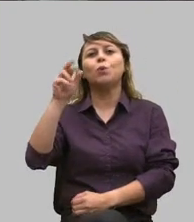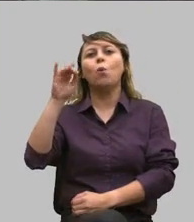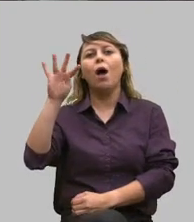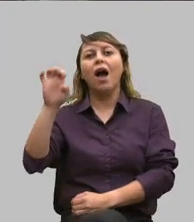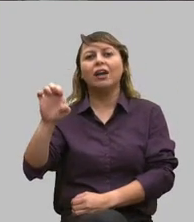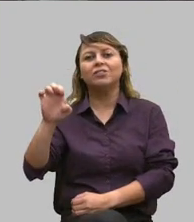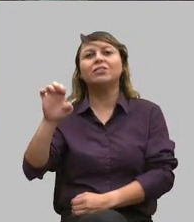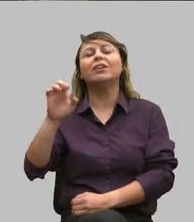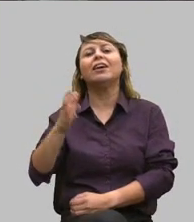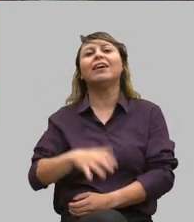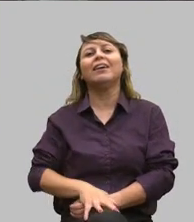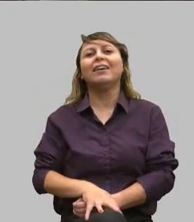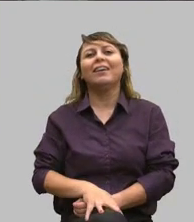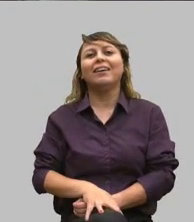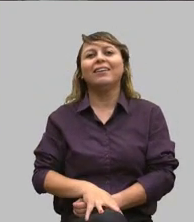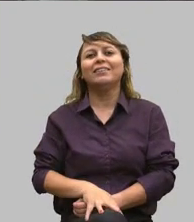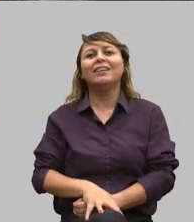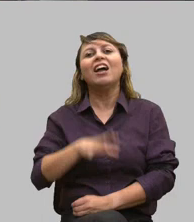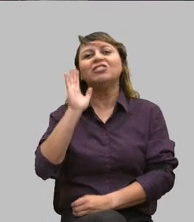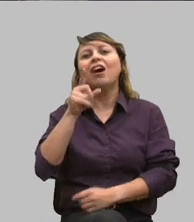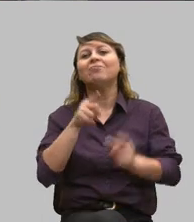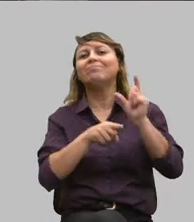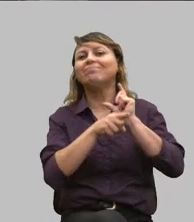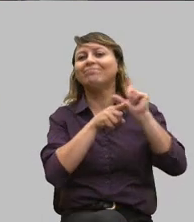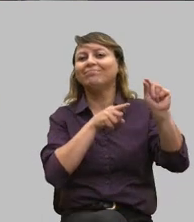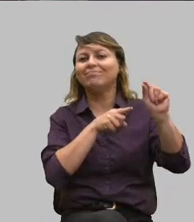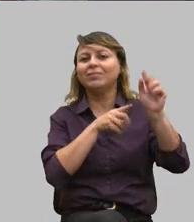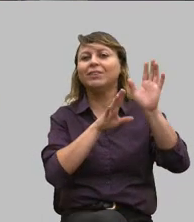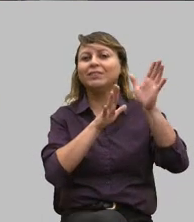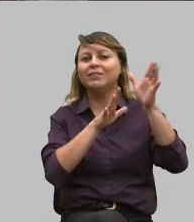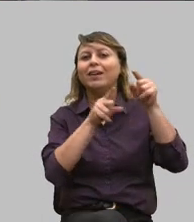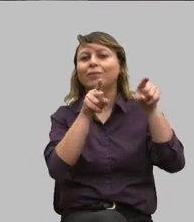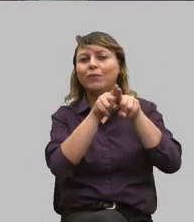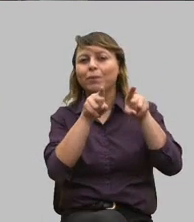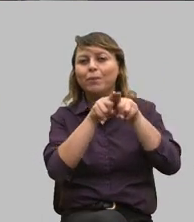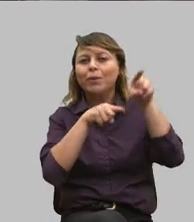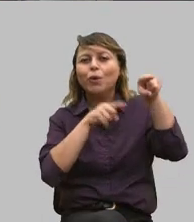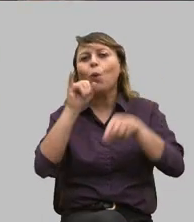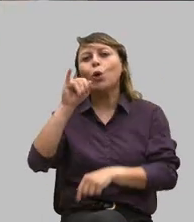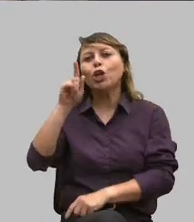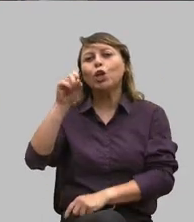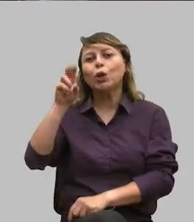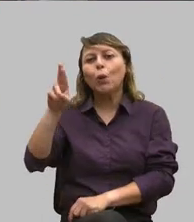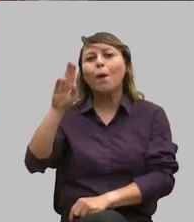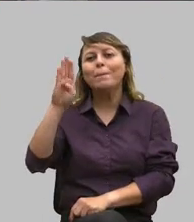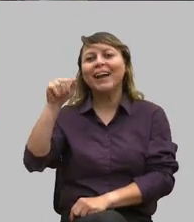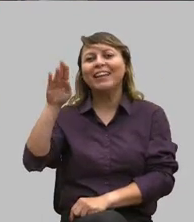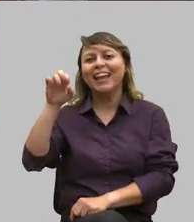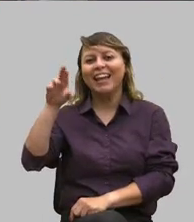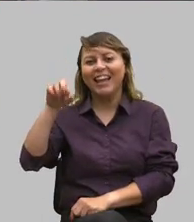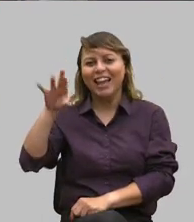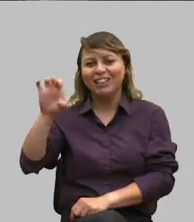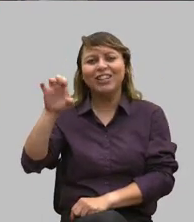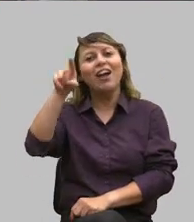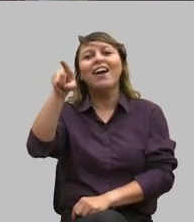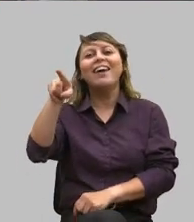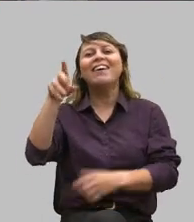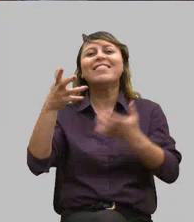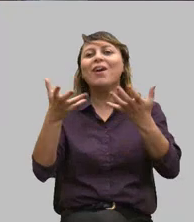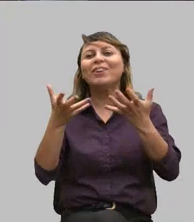eles já eles já despacharam aí com o secretário Igor baquer já foram embora não